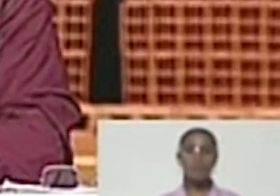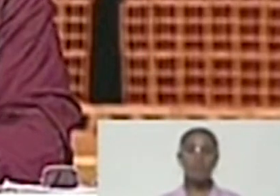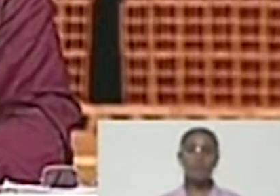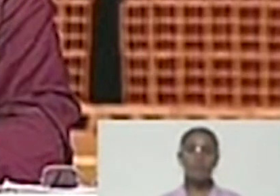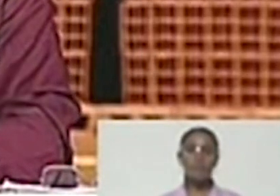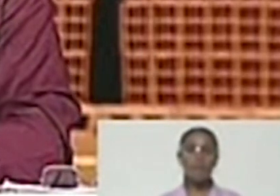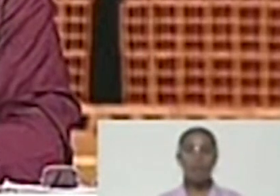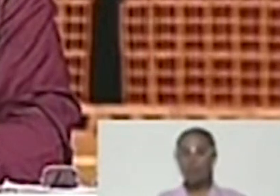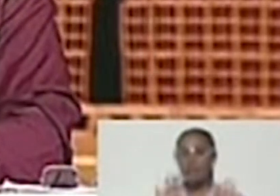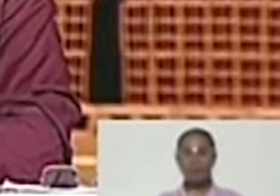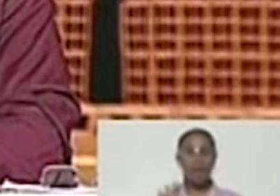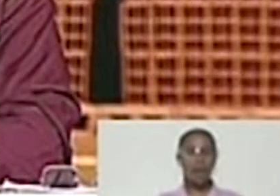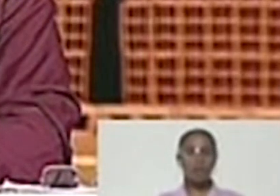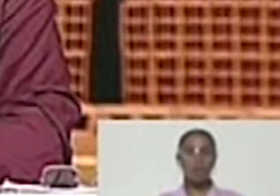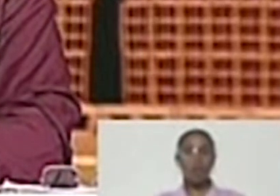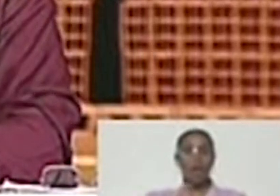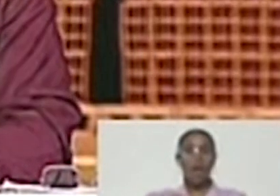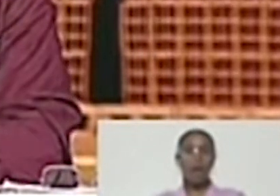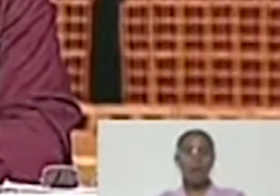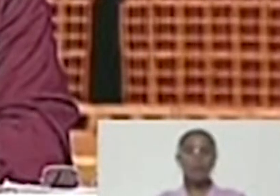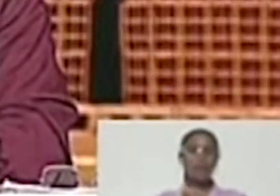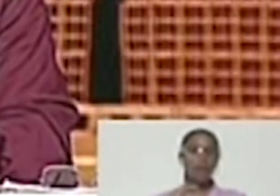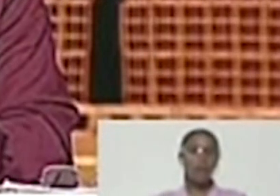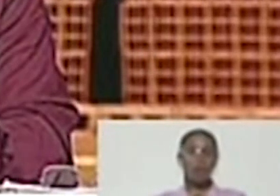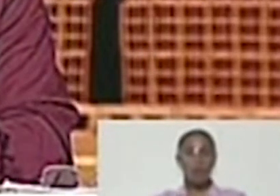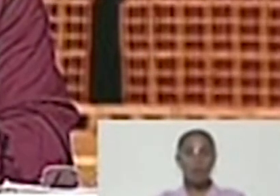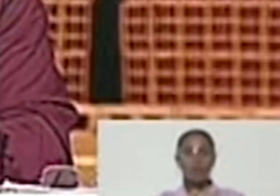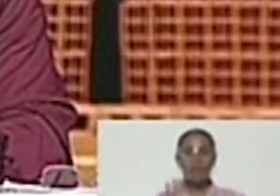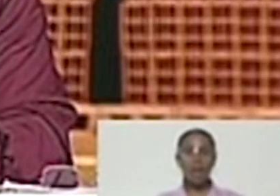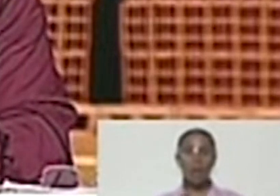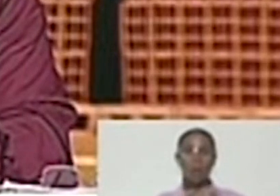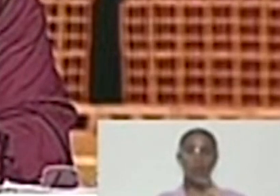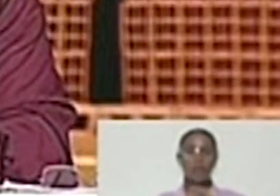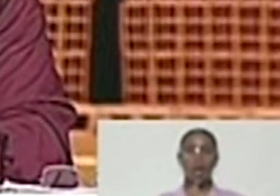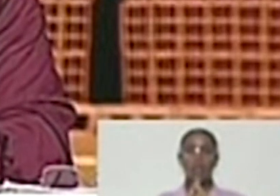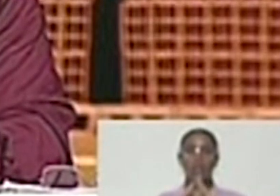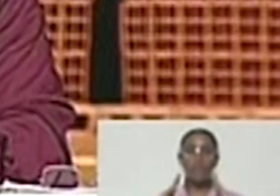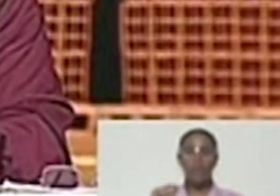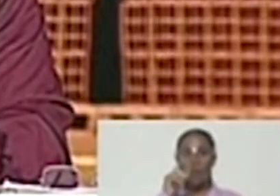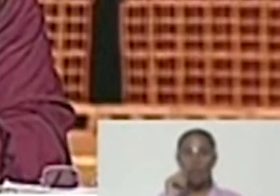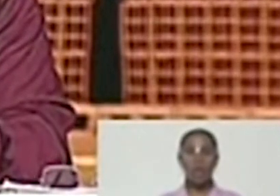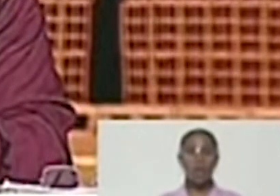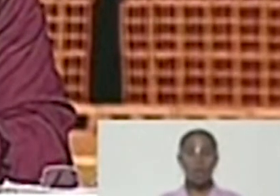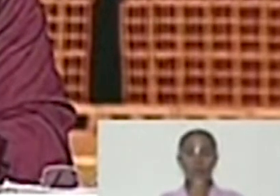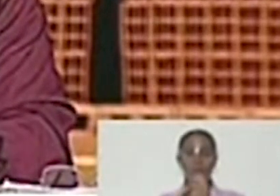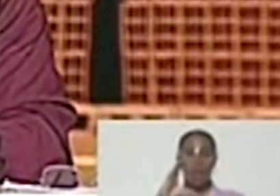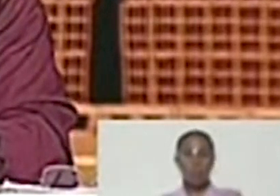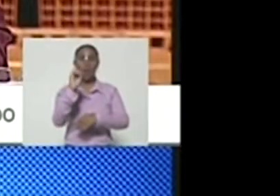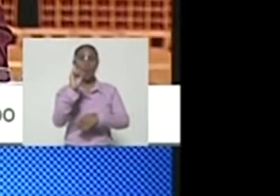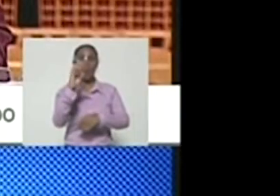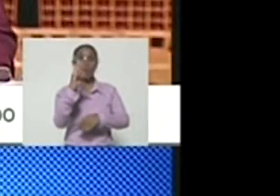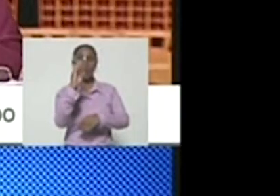é o presidente da Venezuela Nicolás maduro disse nesta quinta-feira está pronto para negociações entre seu governo EA